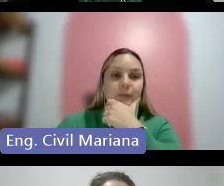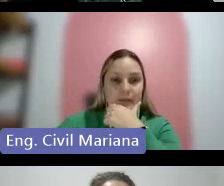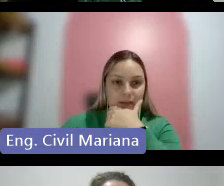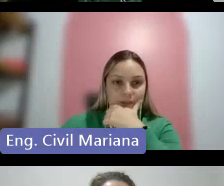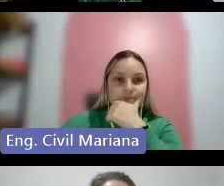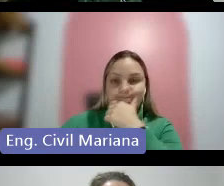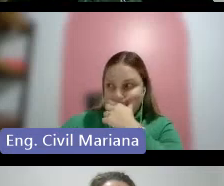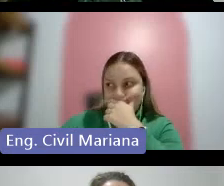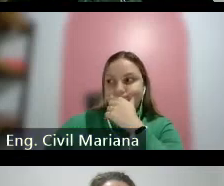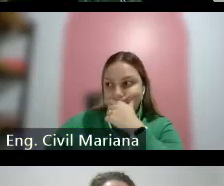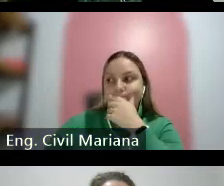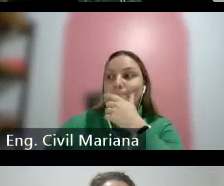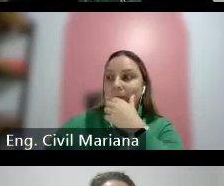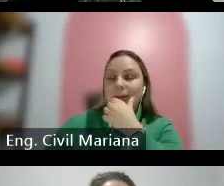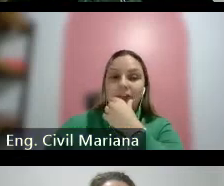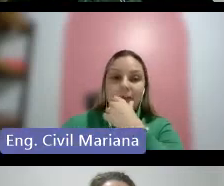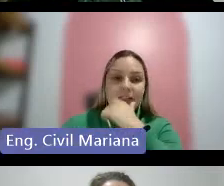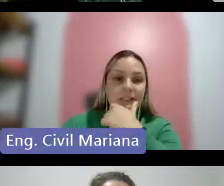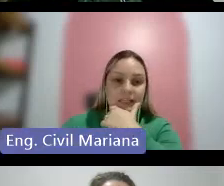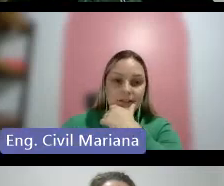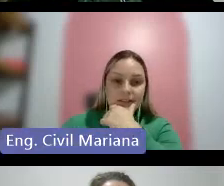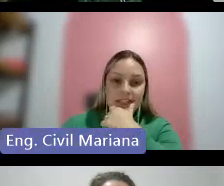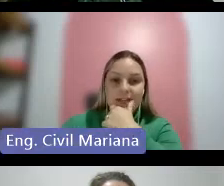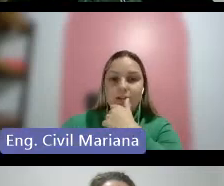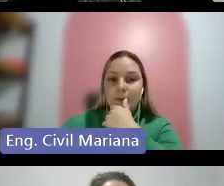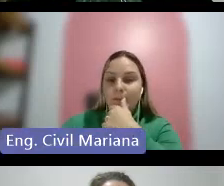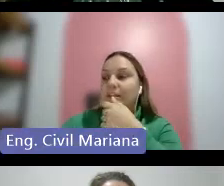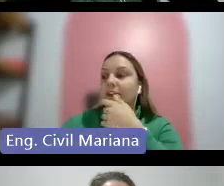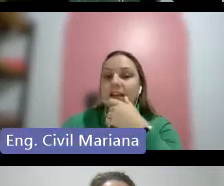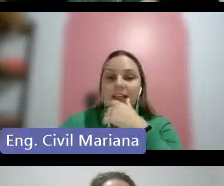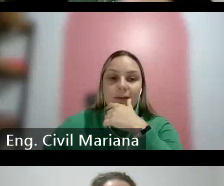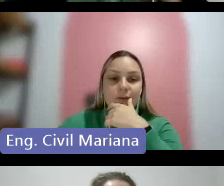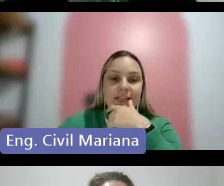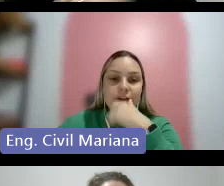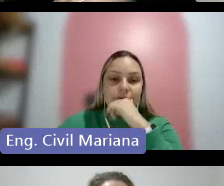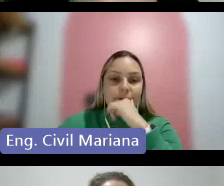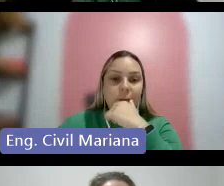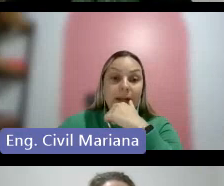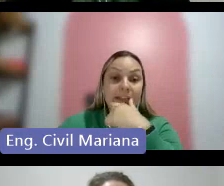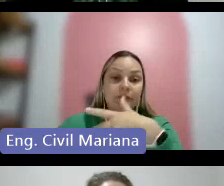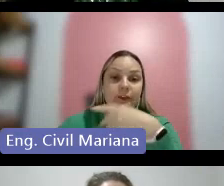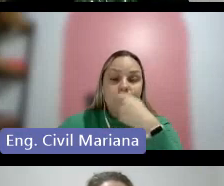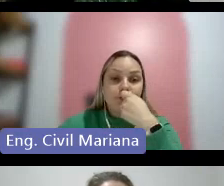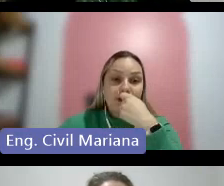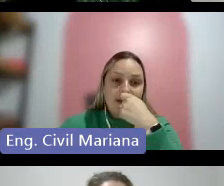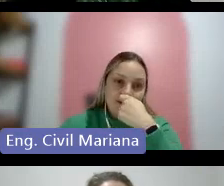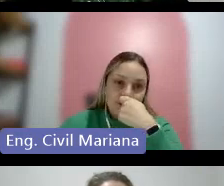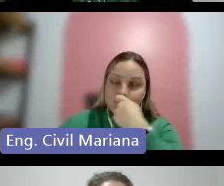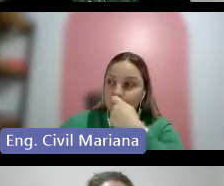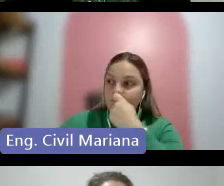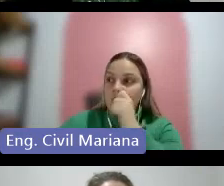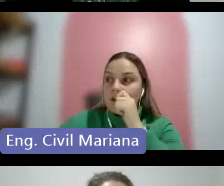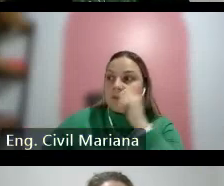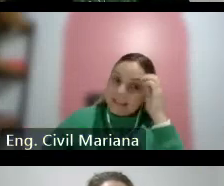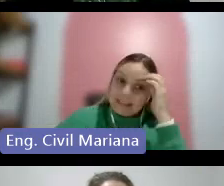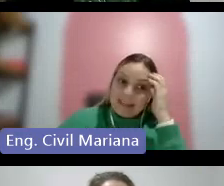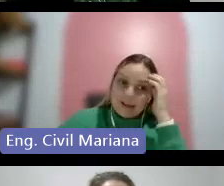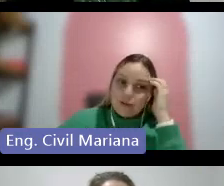é bem complexo. Eu fiquei bem assustada com esse caso. E o Sérgio falou, parece que faltou